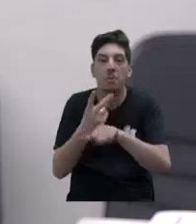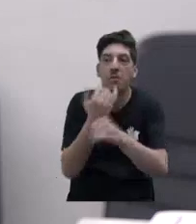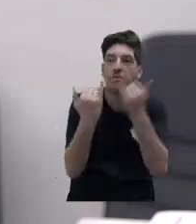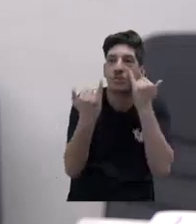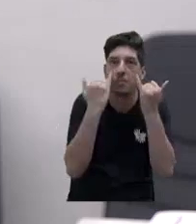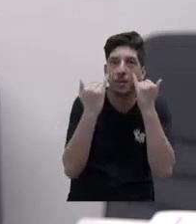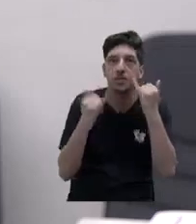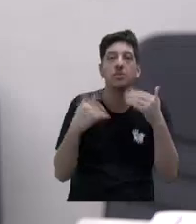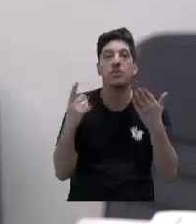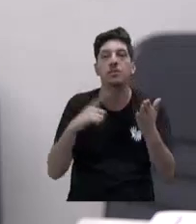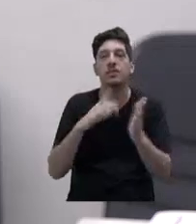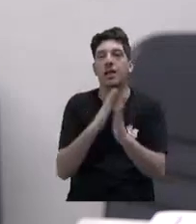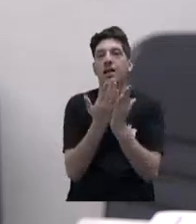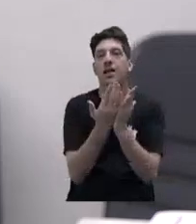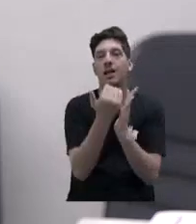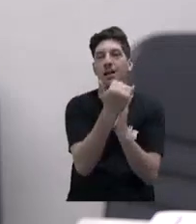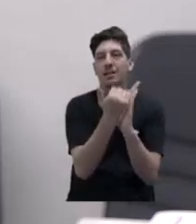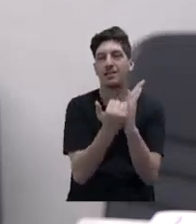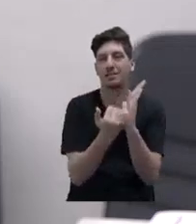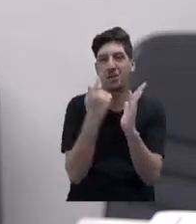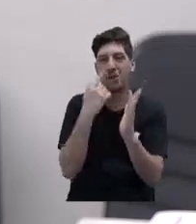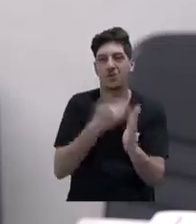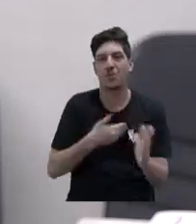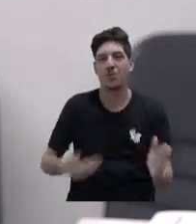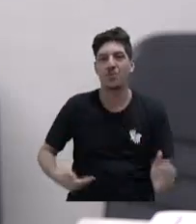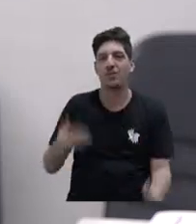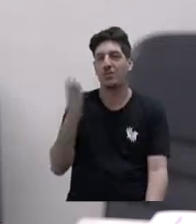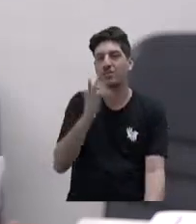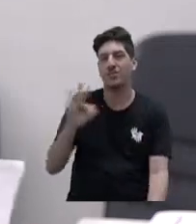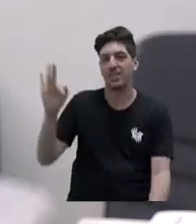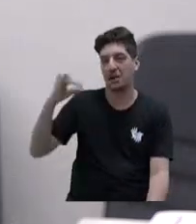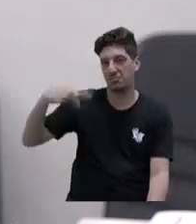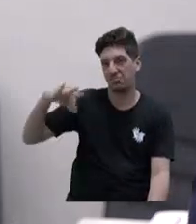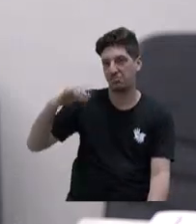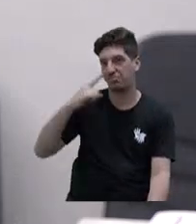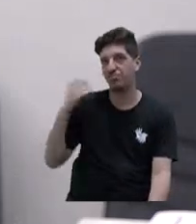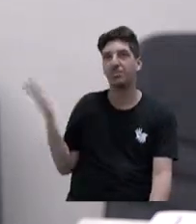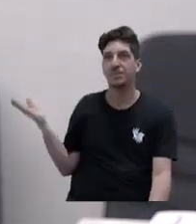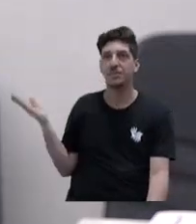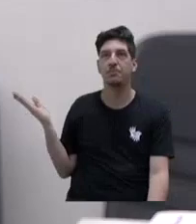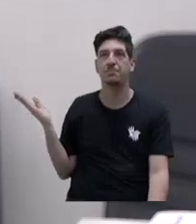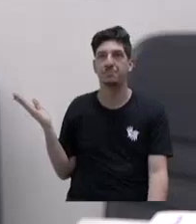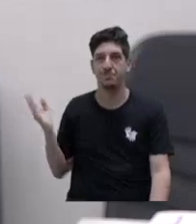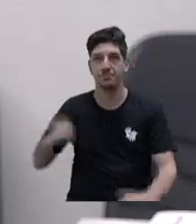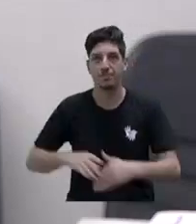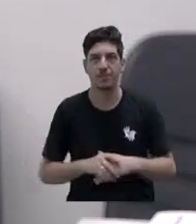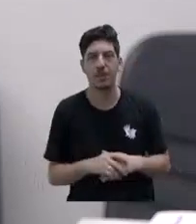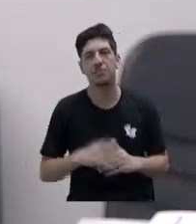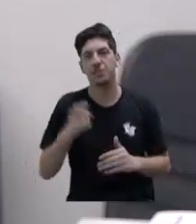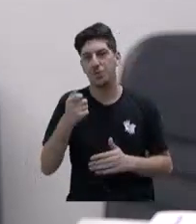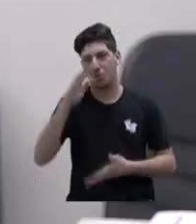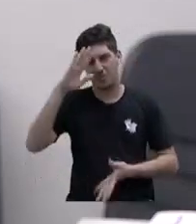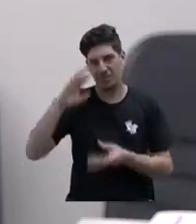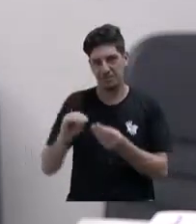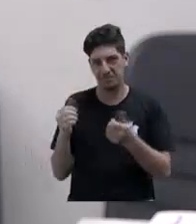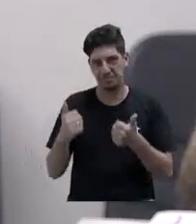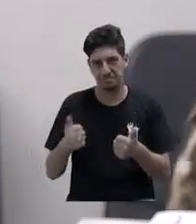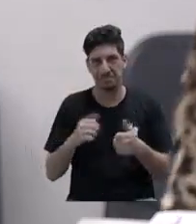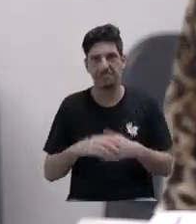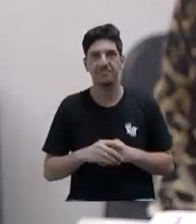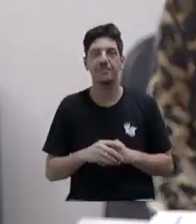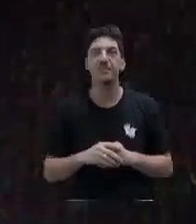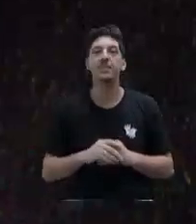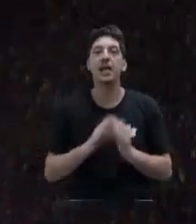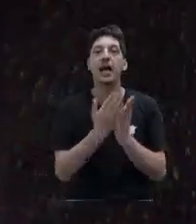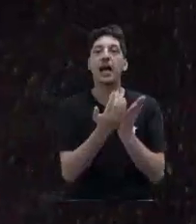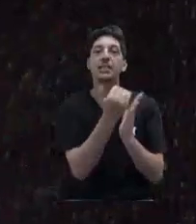com a cartilha aqui do governo federal. E, para finalizar, eu acho que sim, para finalizar, a